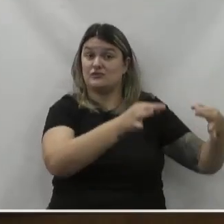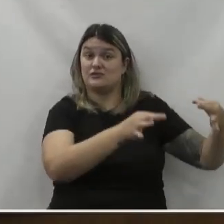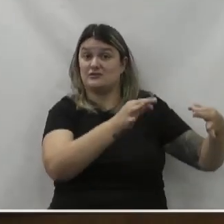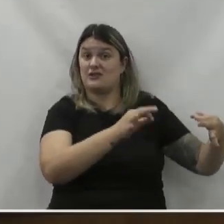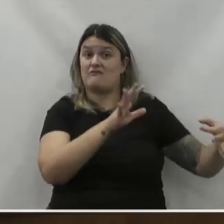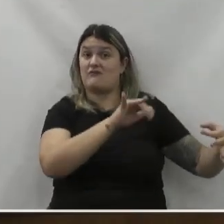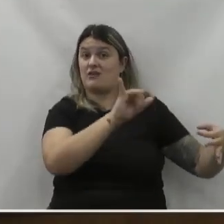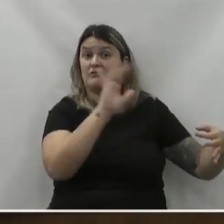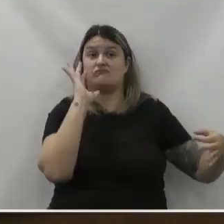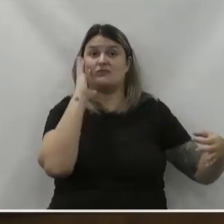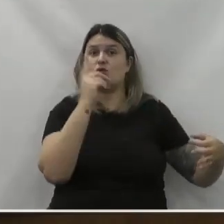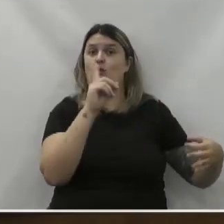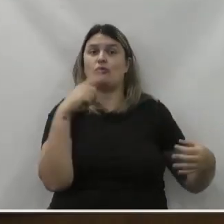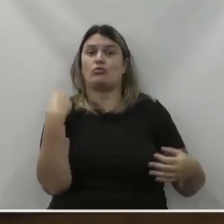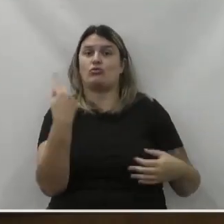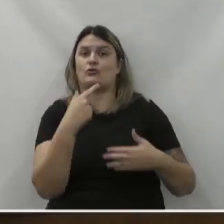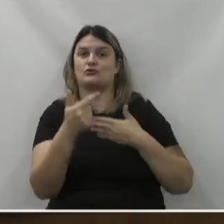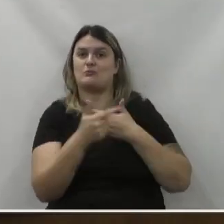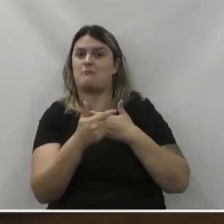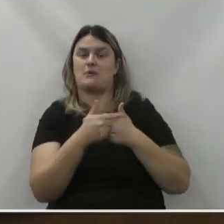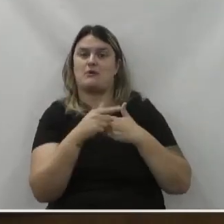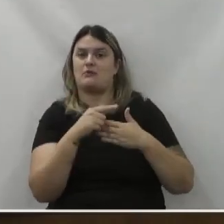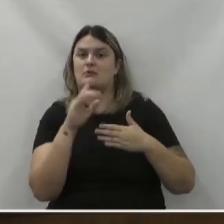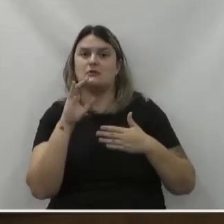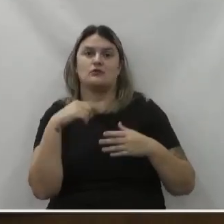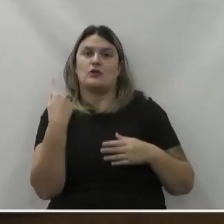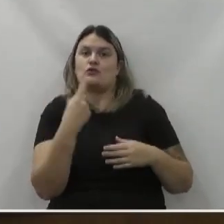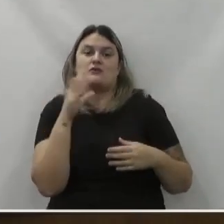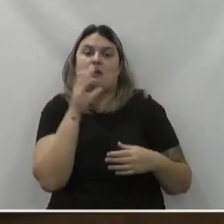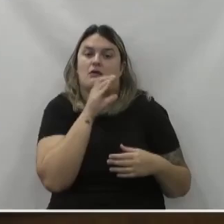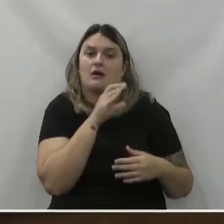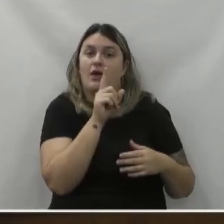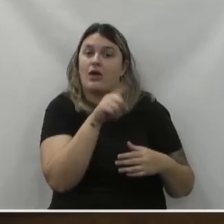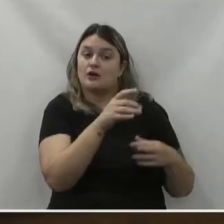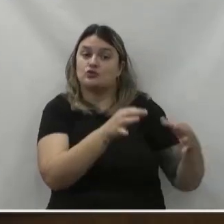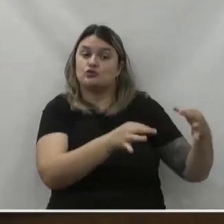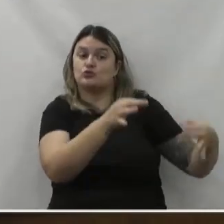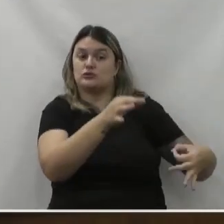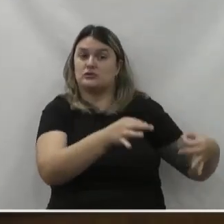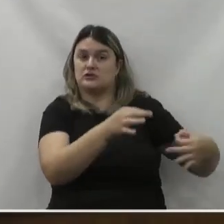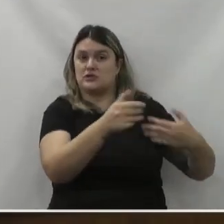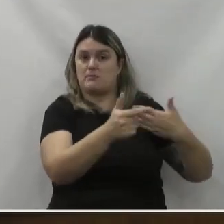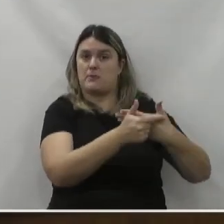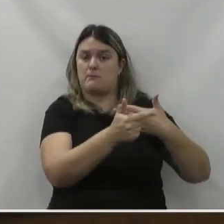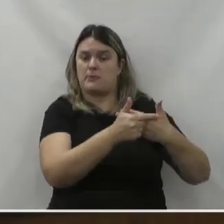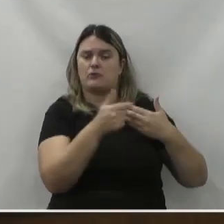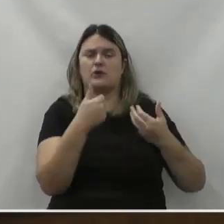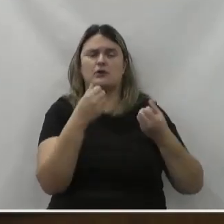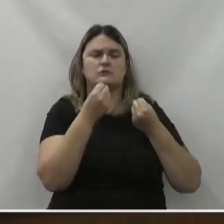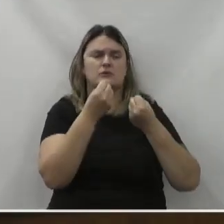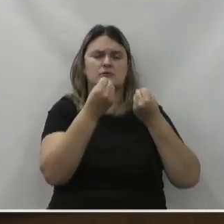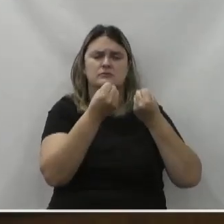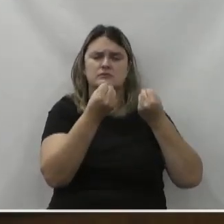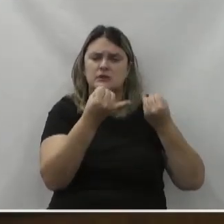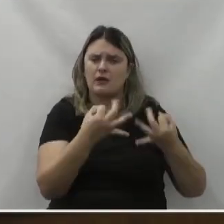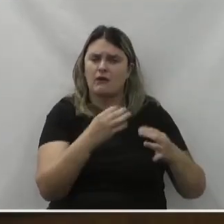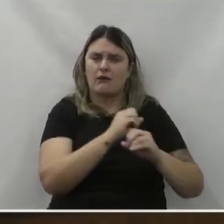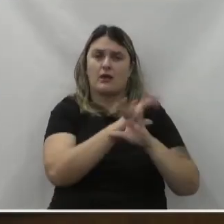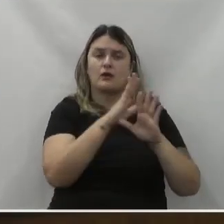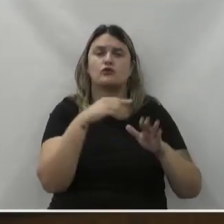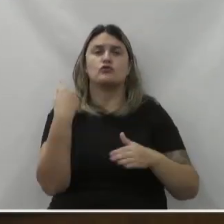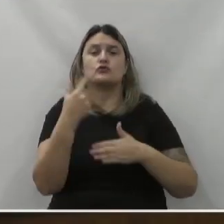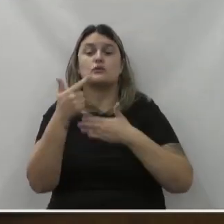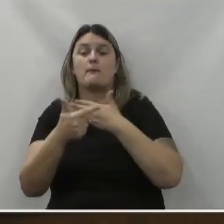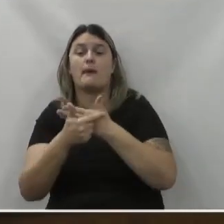a nós. Não é a gente que dá celeridade, né? Só para deixar muito claro isso e tomar muito cuidado, porque o papel que a